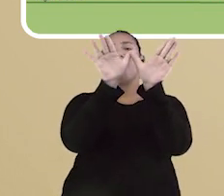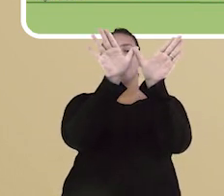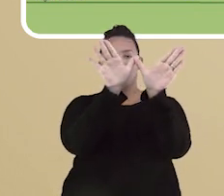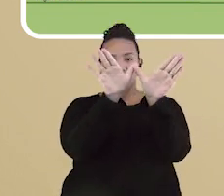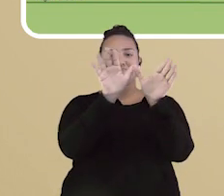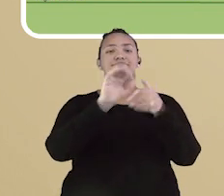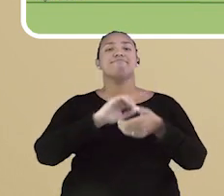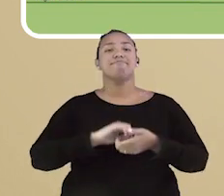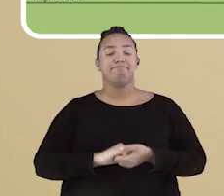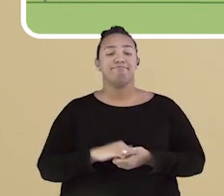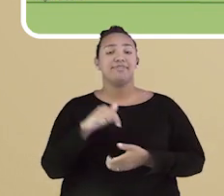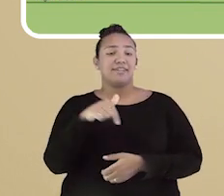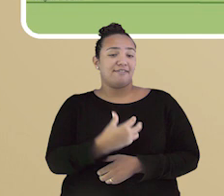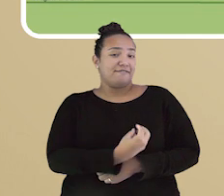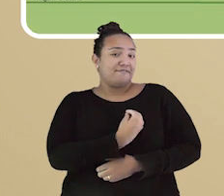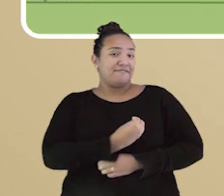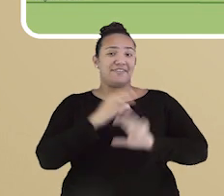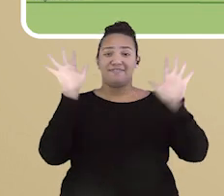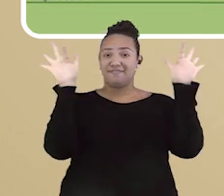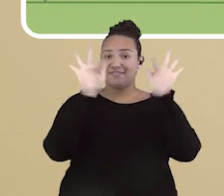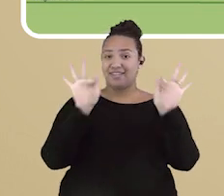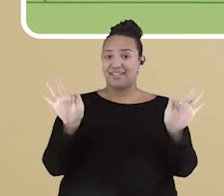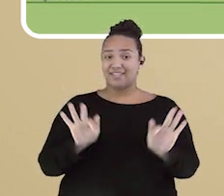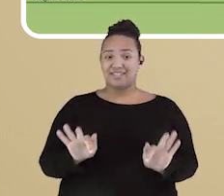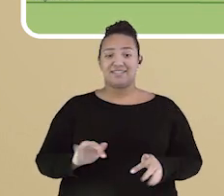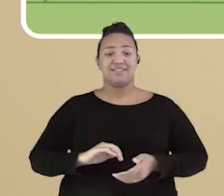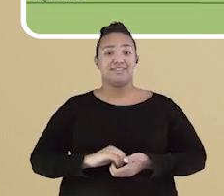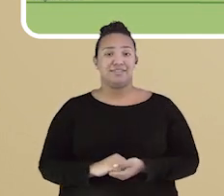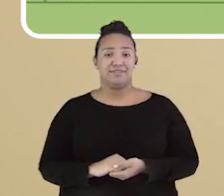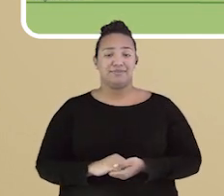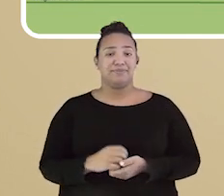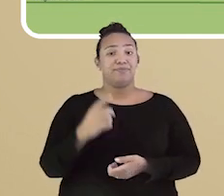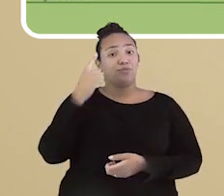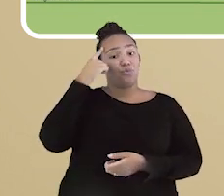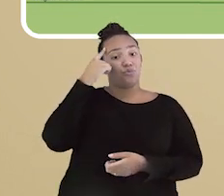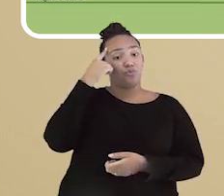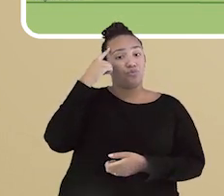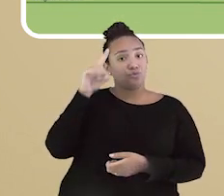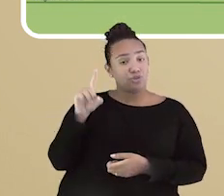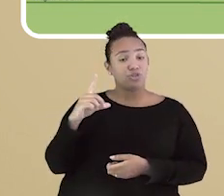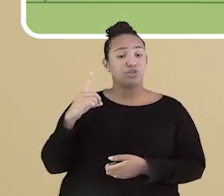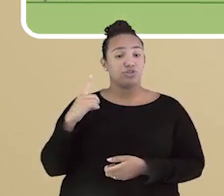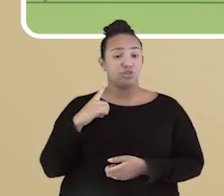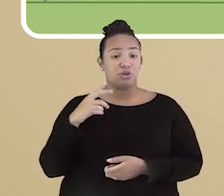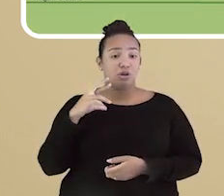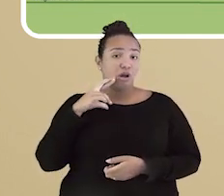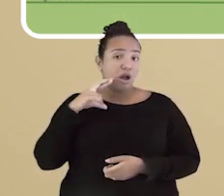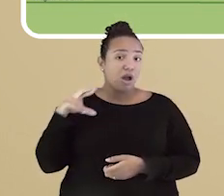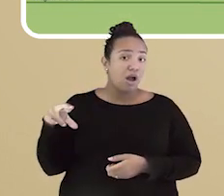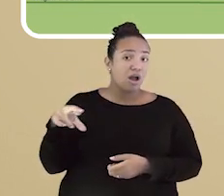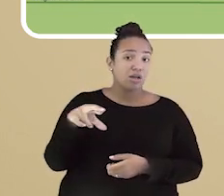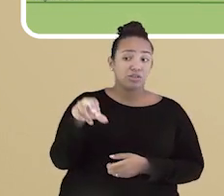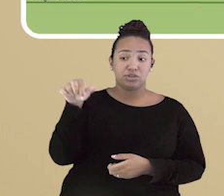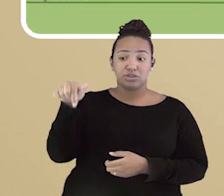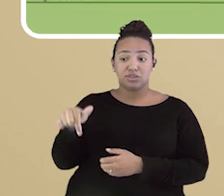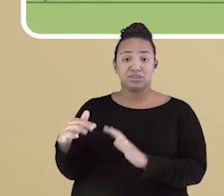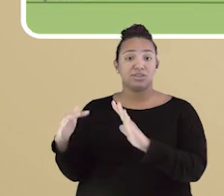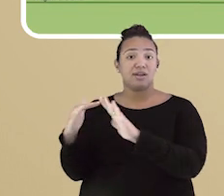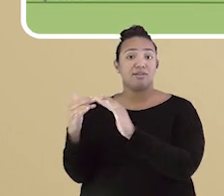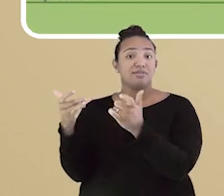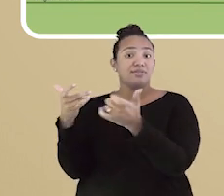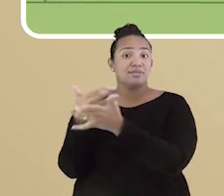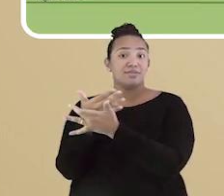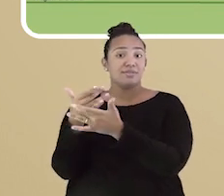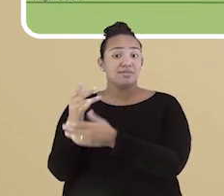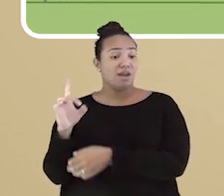e feliz. Um dia, um primo do ratinho, que vivia lá na cidade, foi visitá-lo.